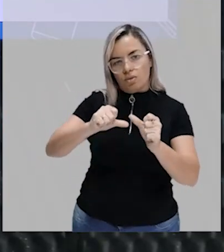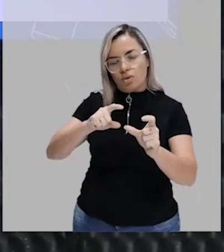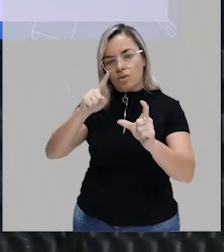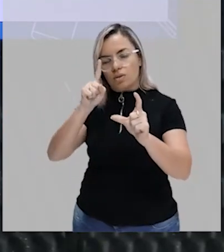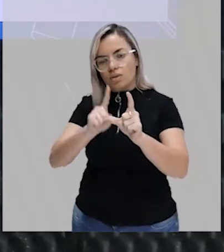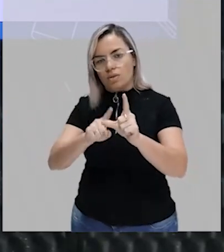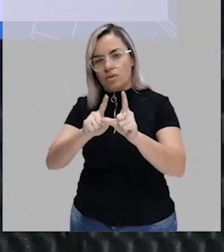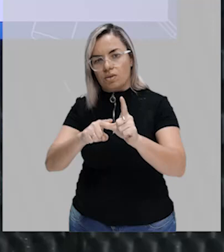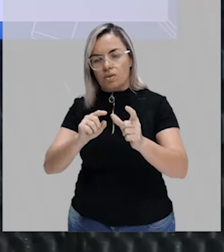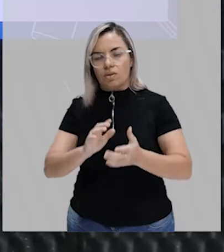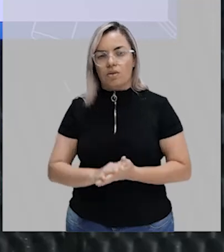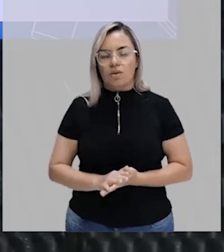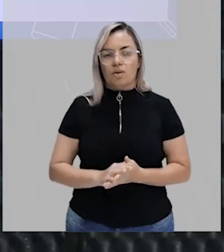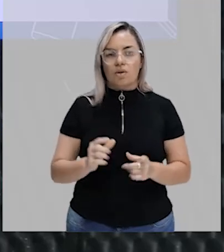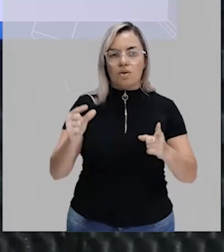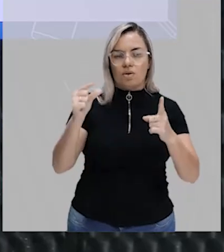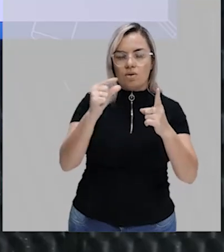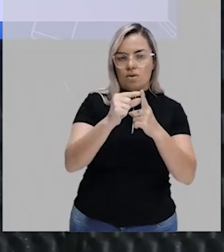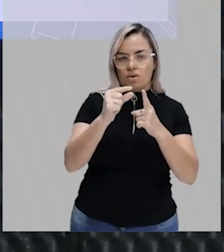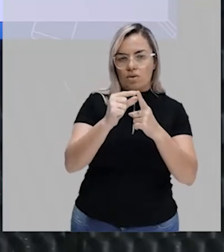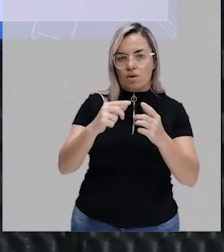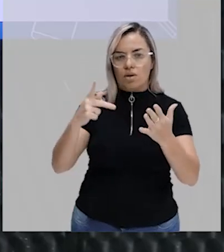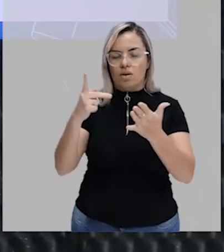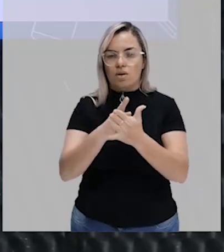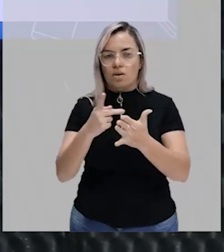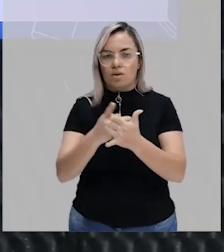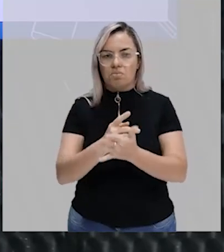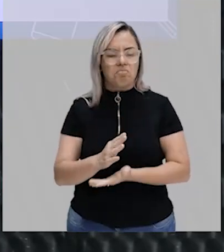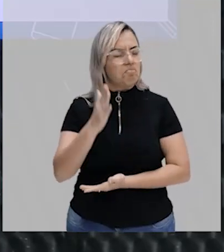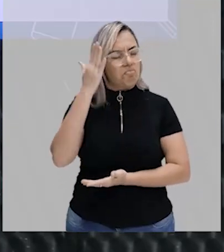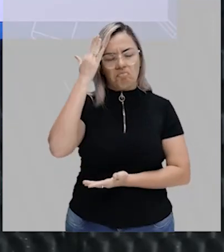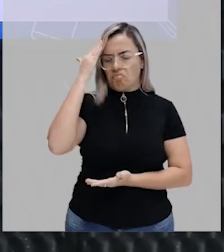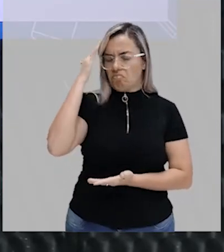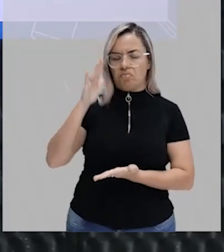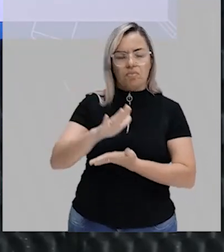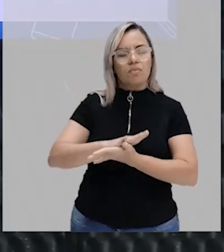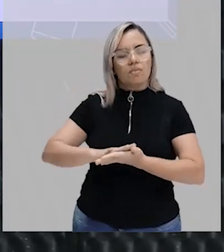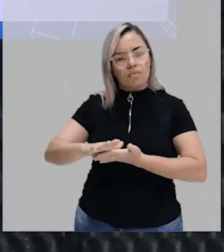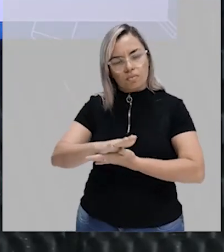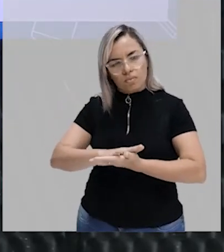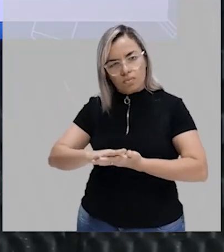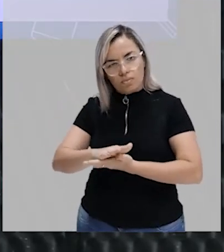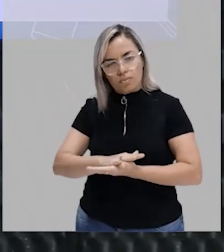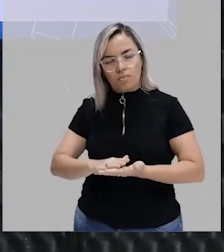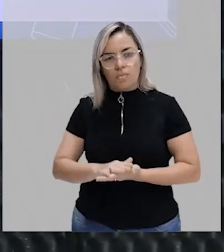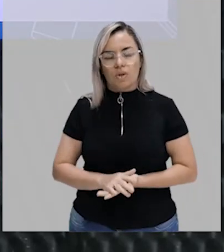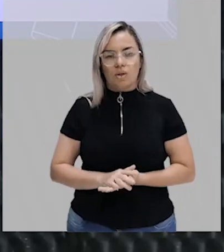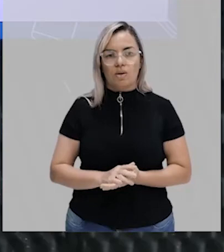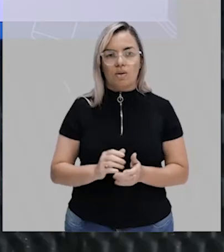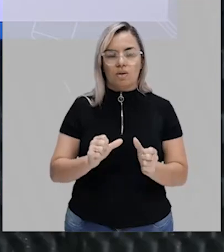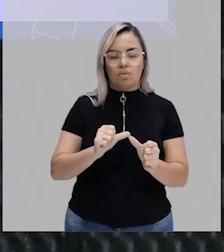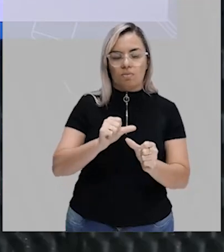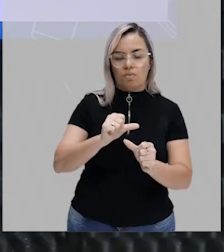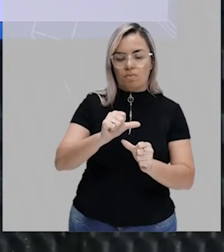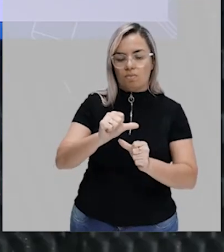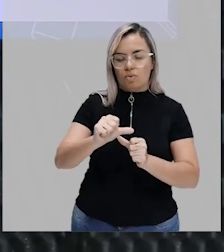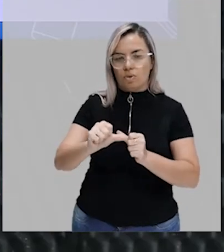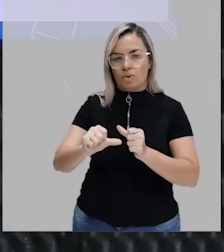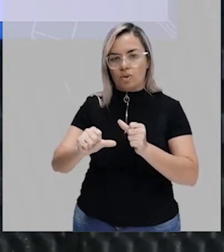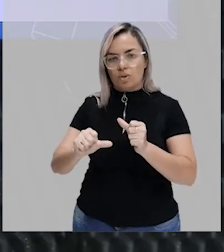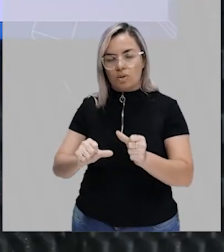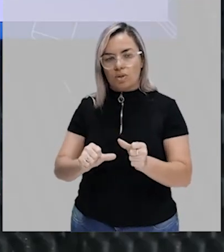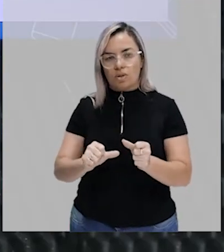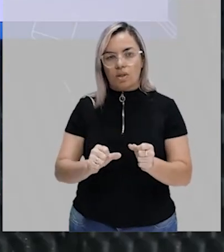ficar zaca, vai ficar uma palavra assim sem sentido, eu não vou entender. Então, quando eu mudei a sequência de